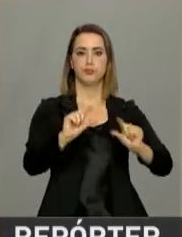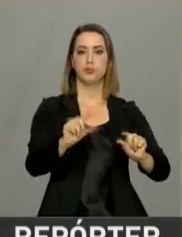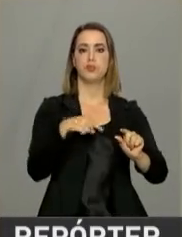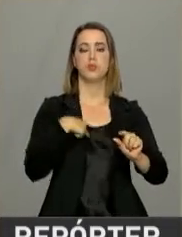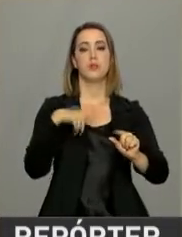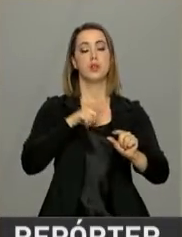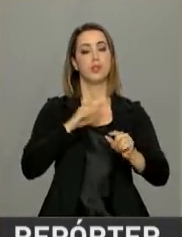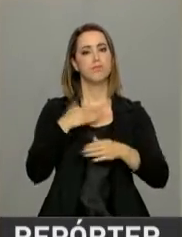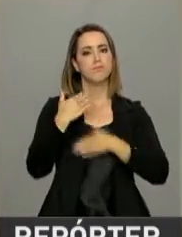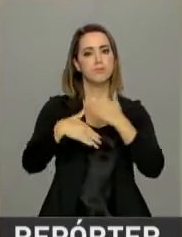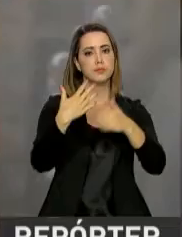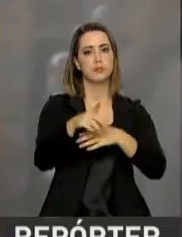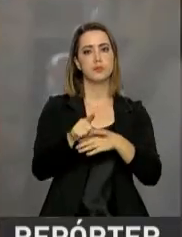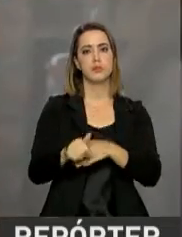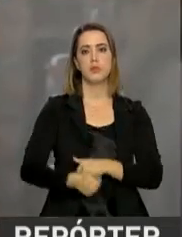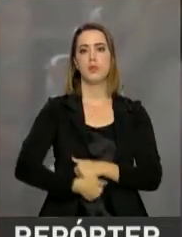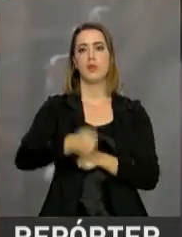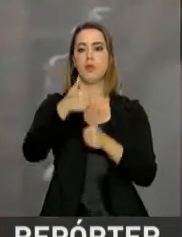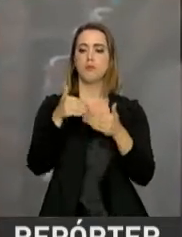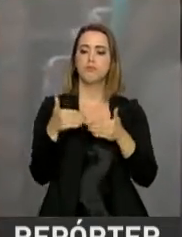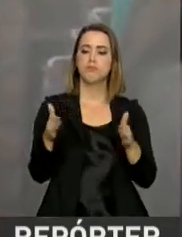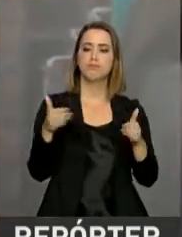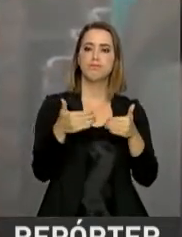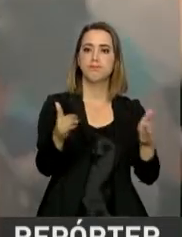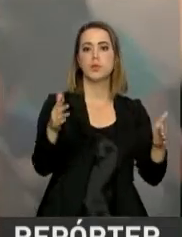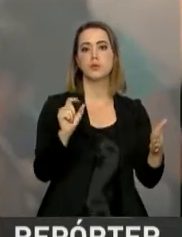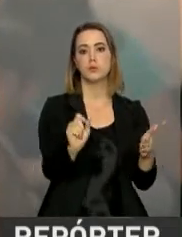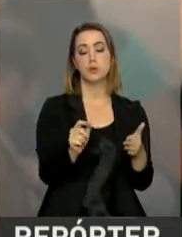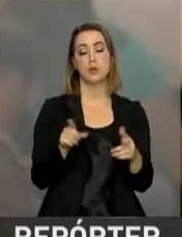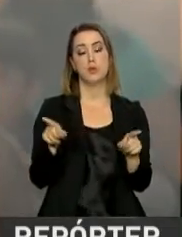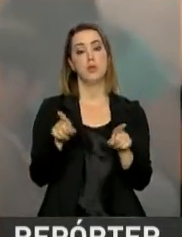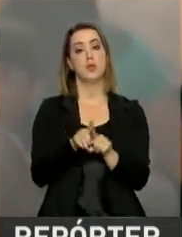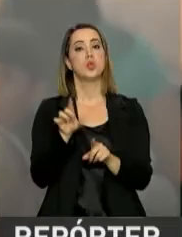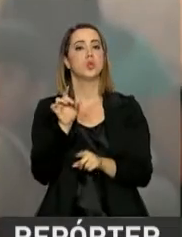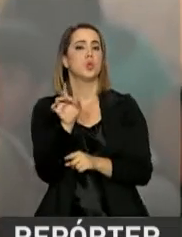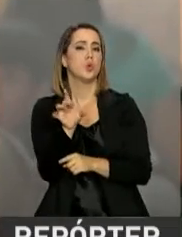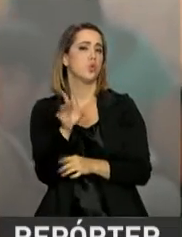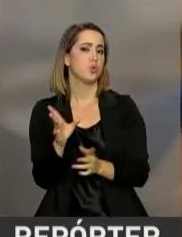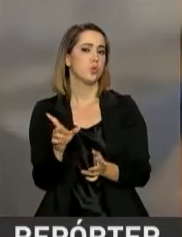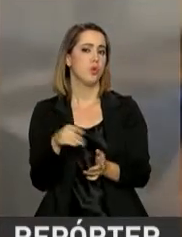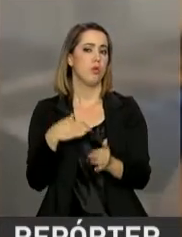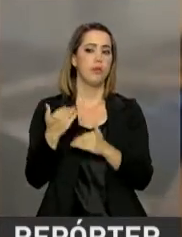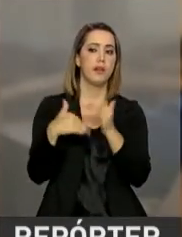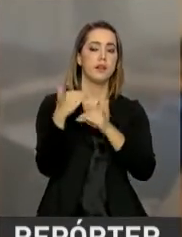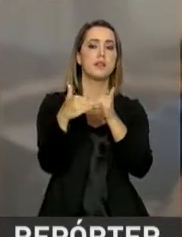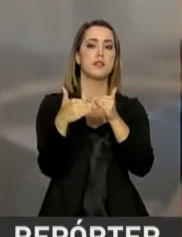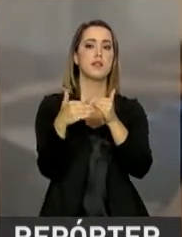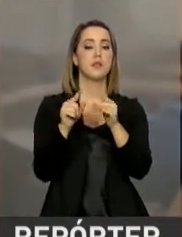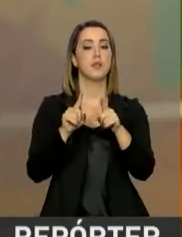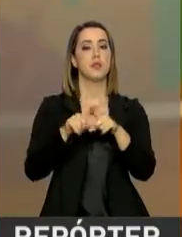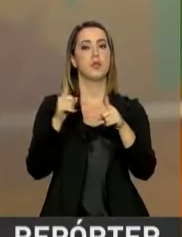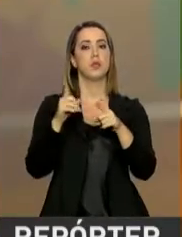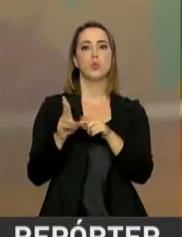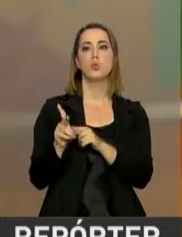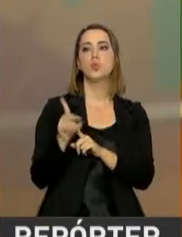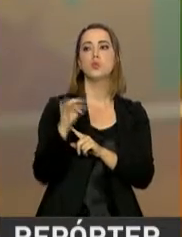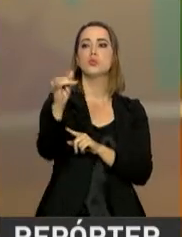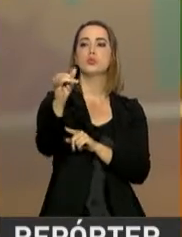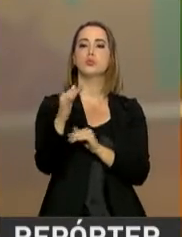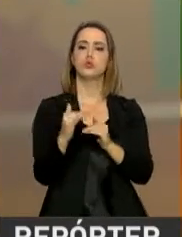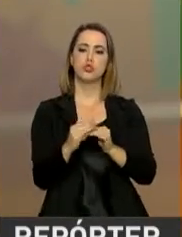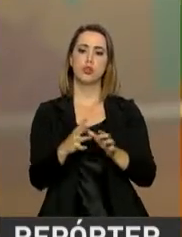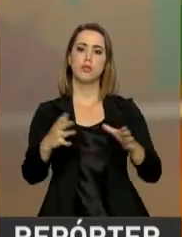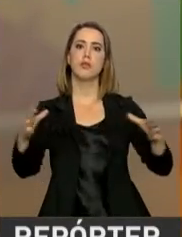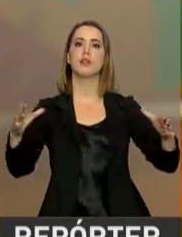uma atuação cada vez mais ampla, maior, para que não só, num dado momento, possam crescer, um dia se transformarão em